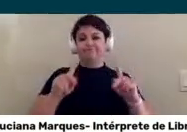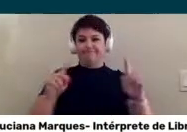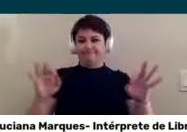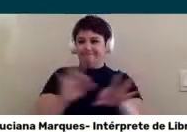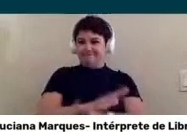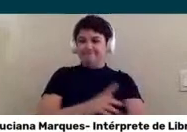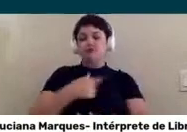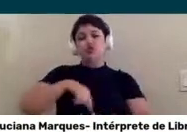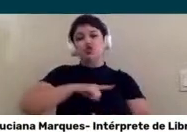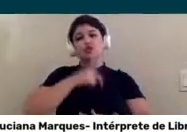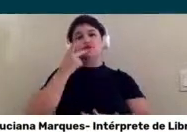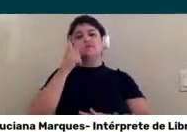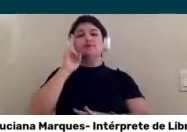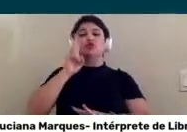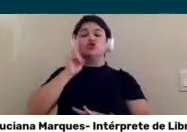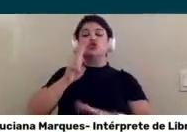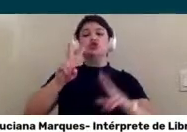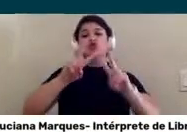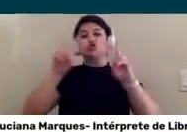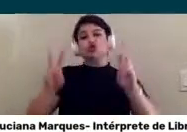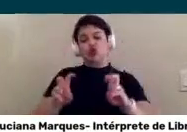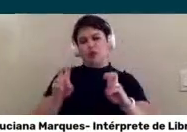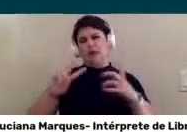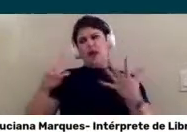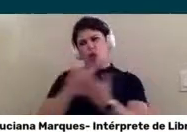história a partir de um case.